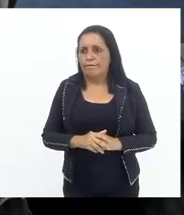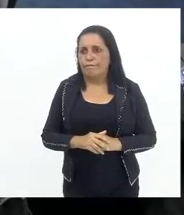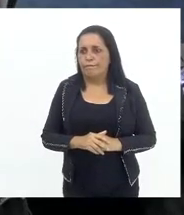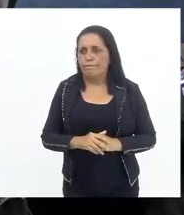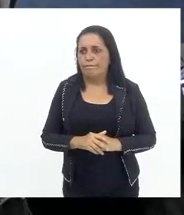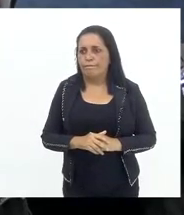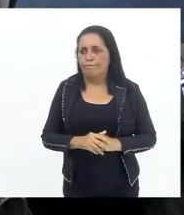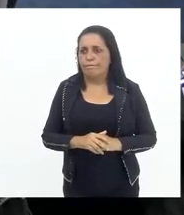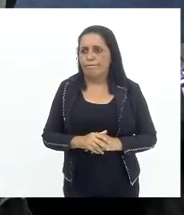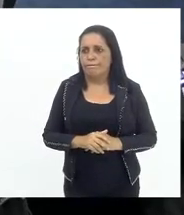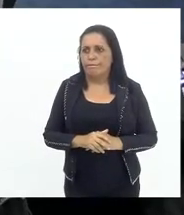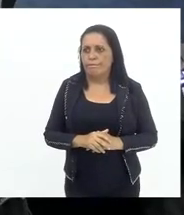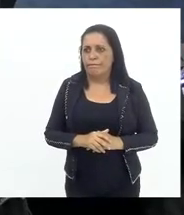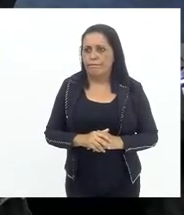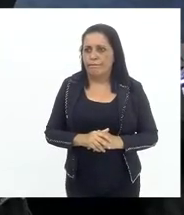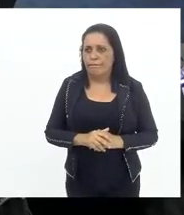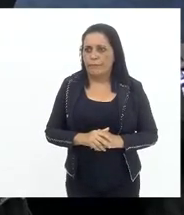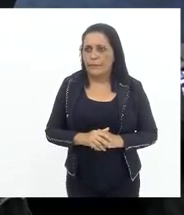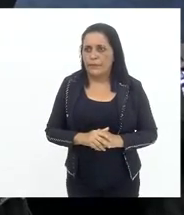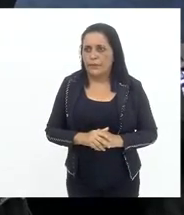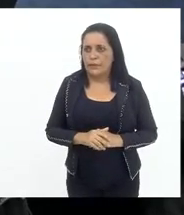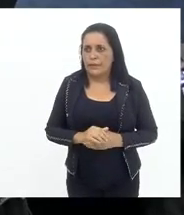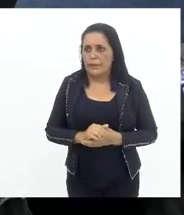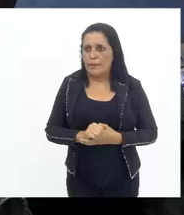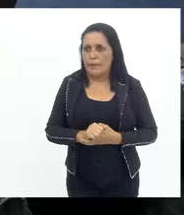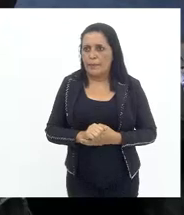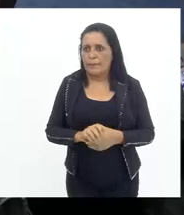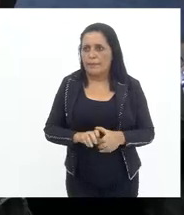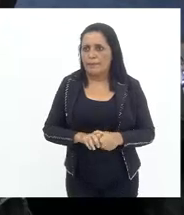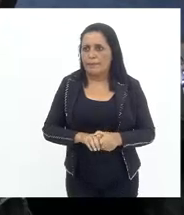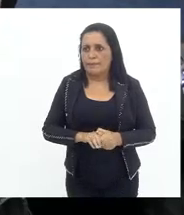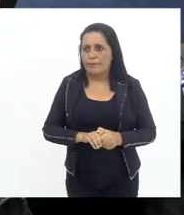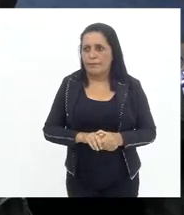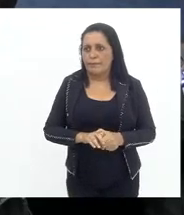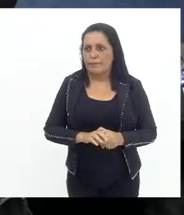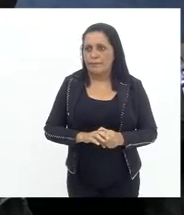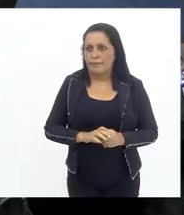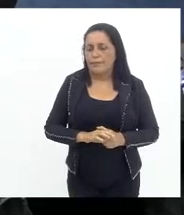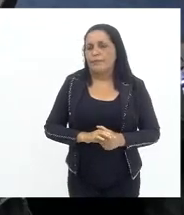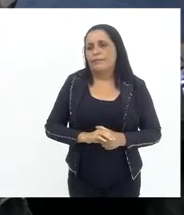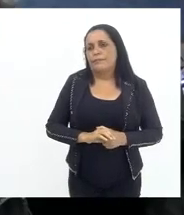Não, mas olha só, alguém vai ter que fazer a questão de ordem ali.